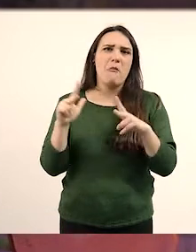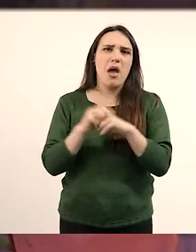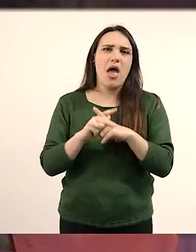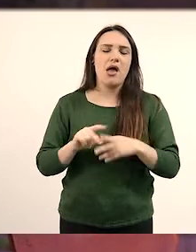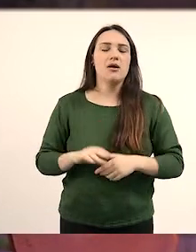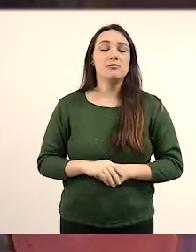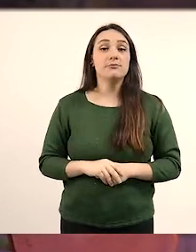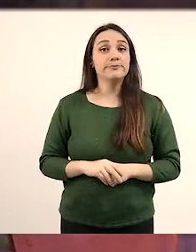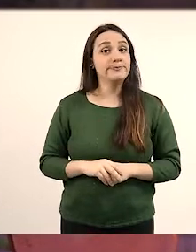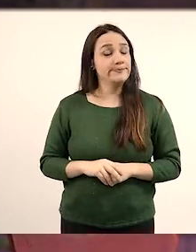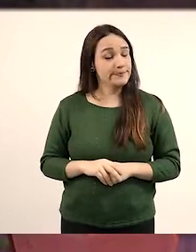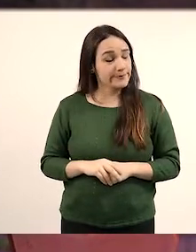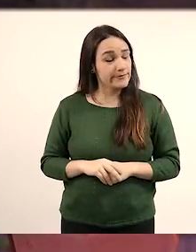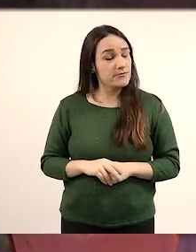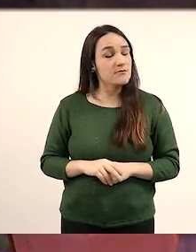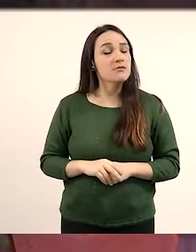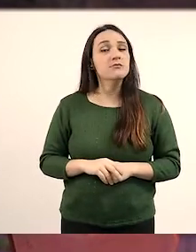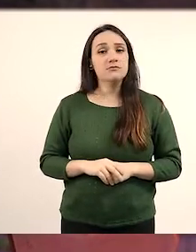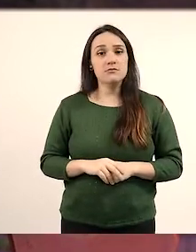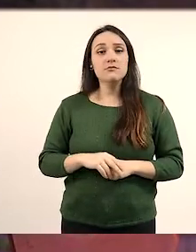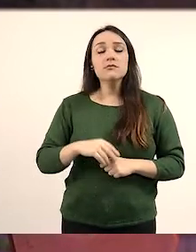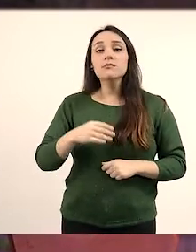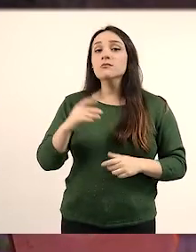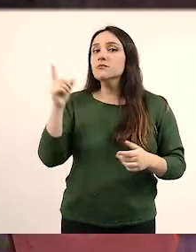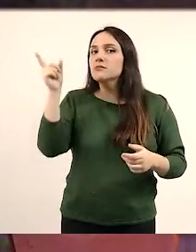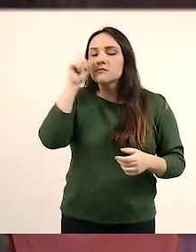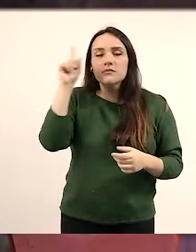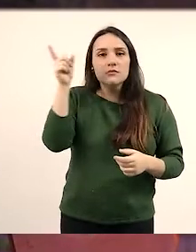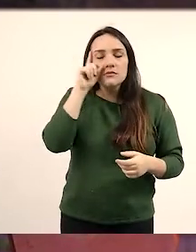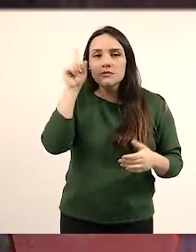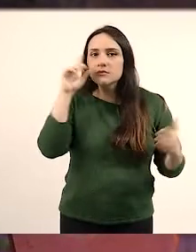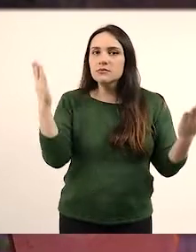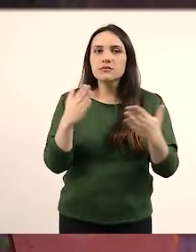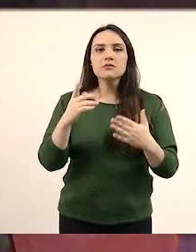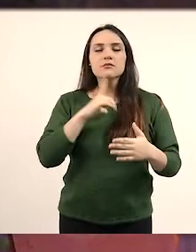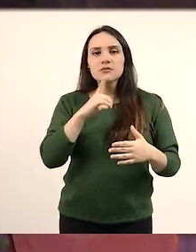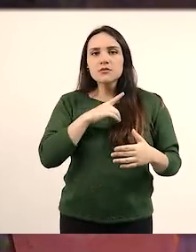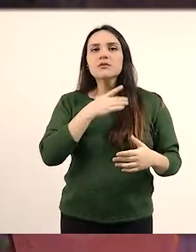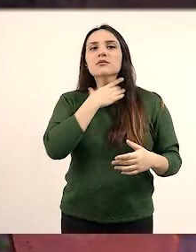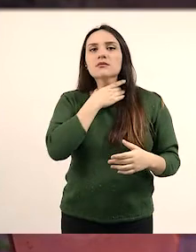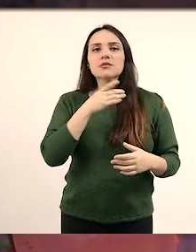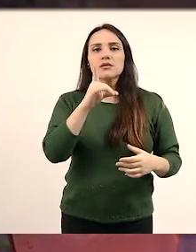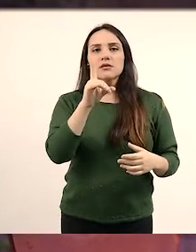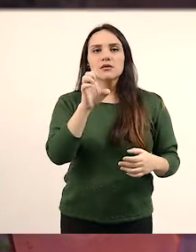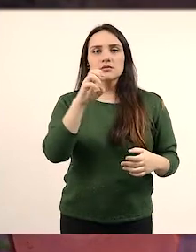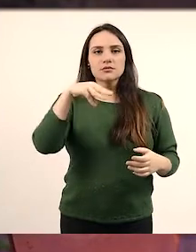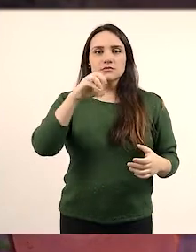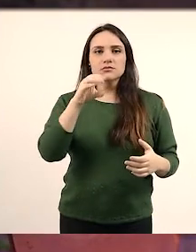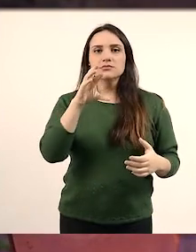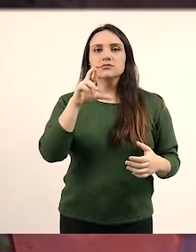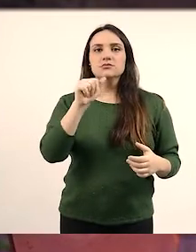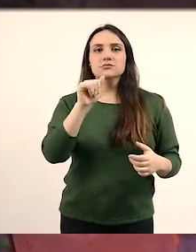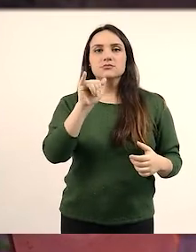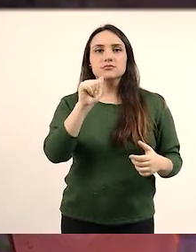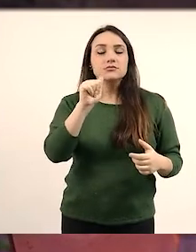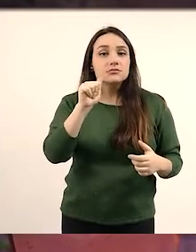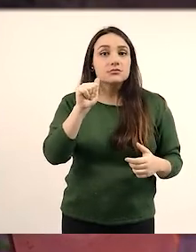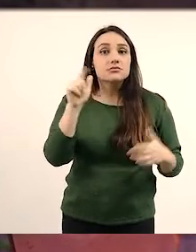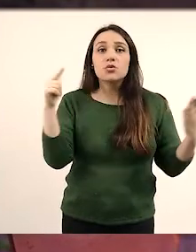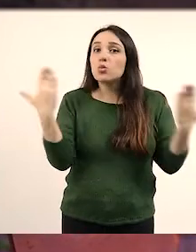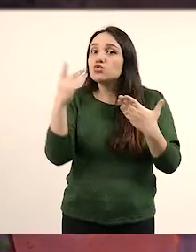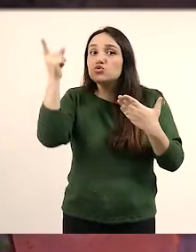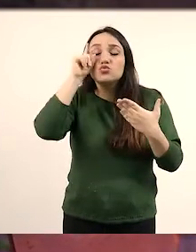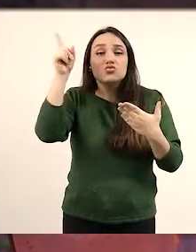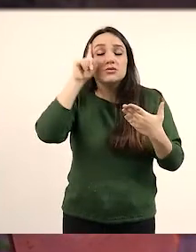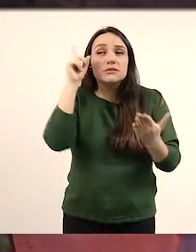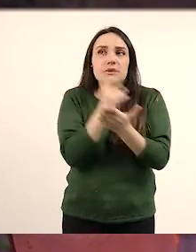democracia e a federação têm sido desafiadas diariamente nessa crise. Por outro lado, com o